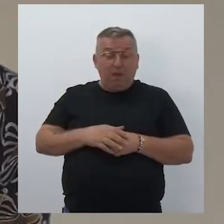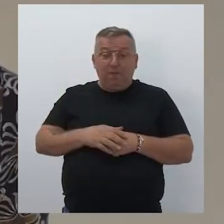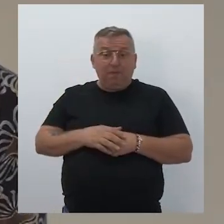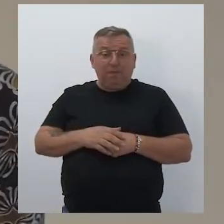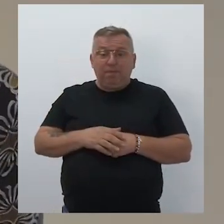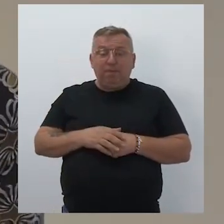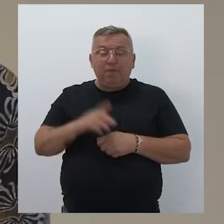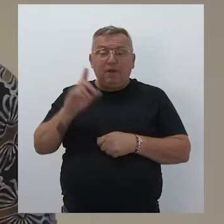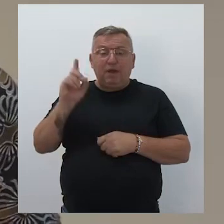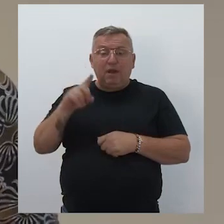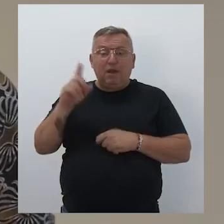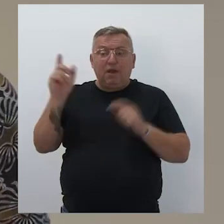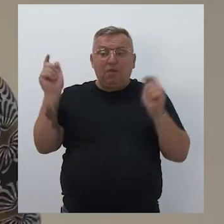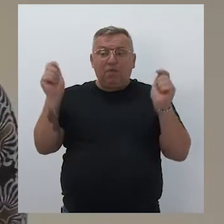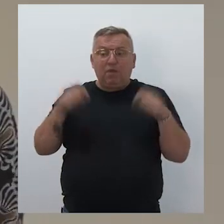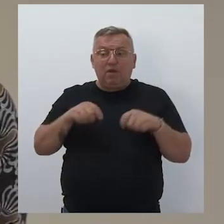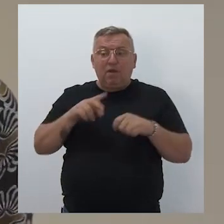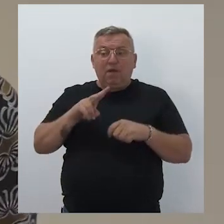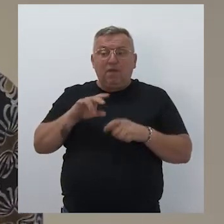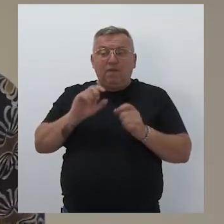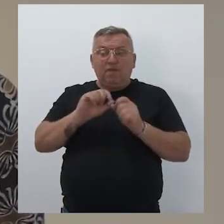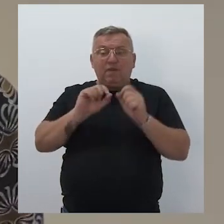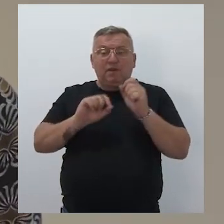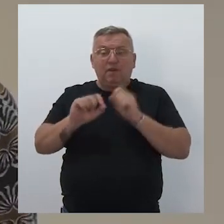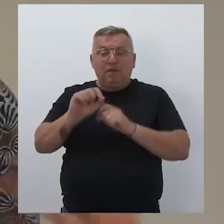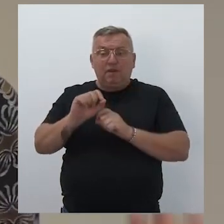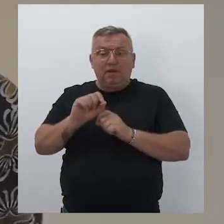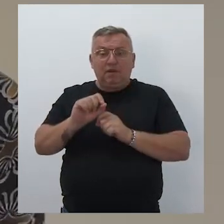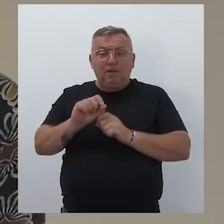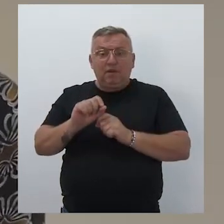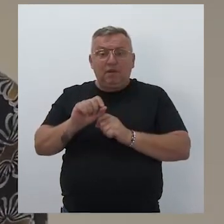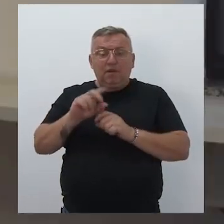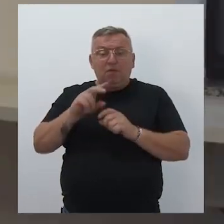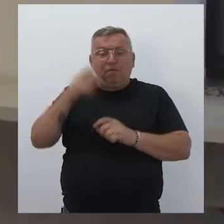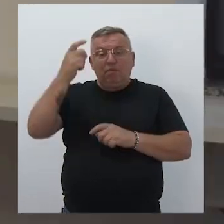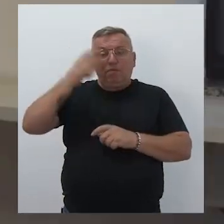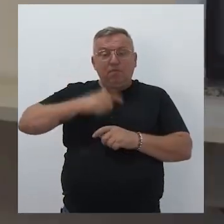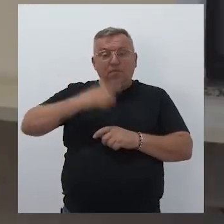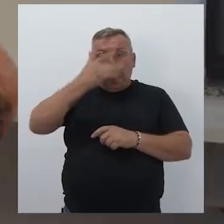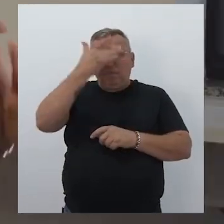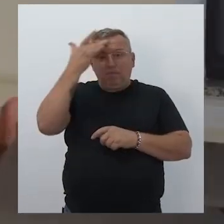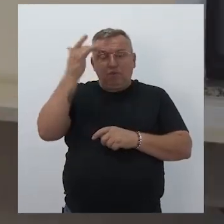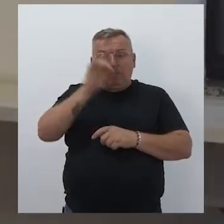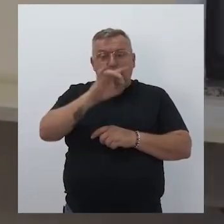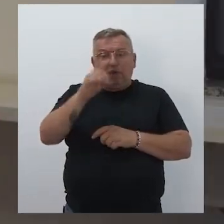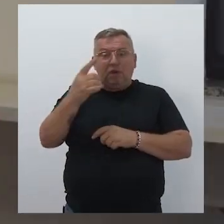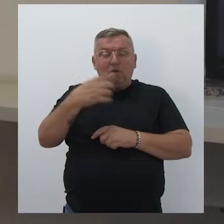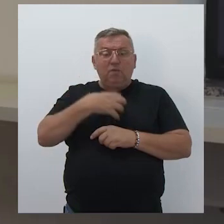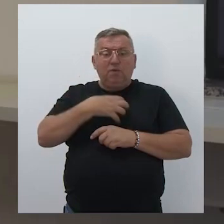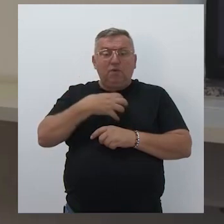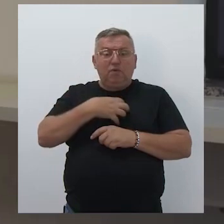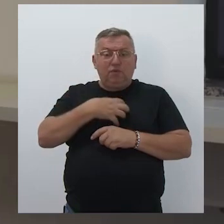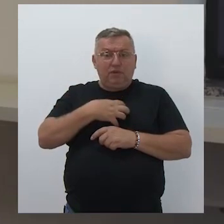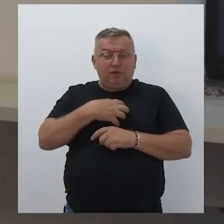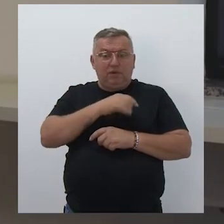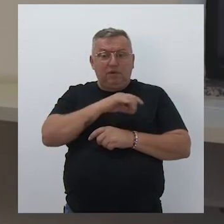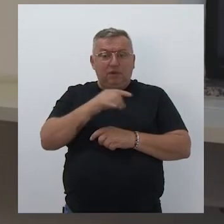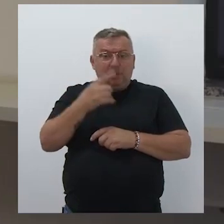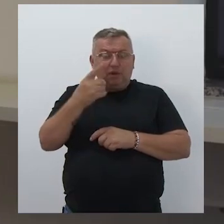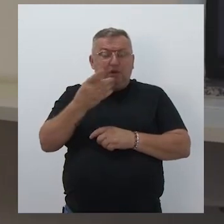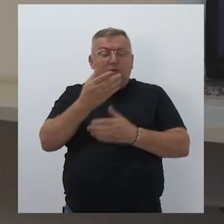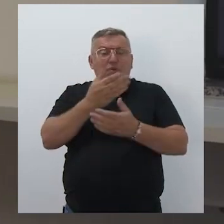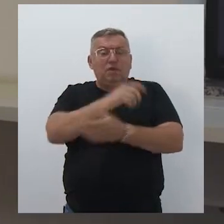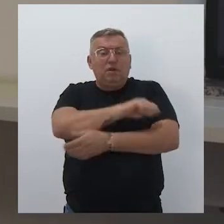São competências que vão passar muito pela personalidade de cada um, pelo jeito de ser de cada